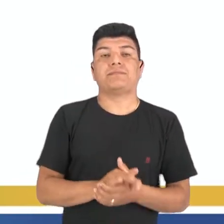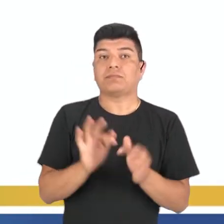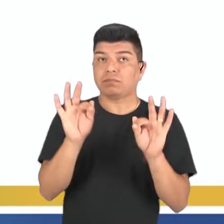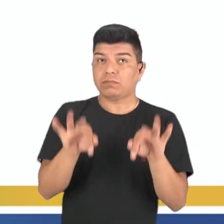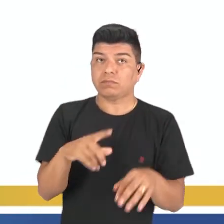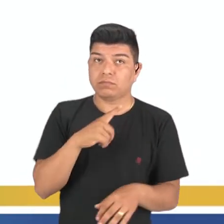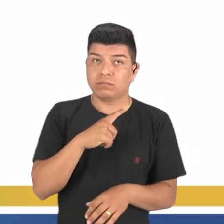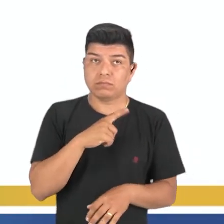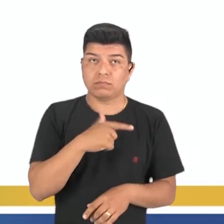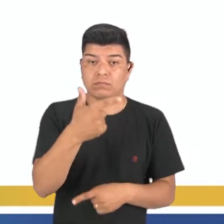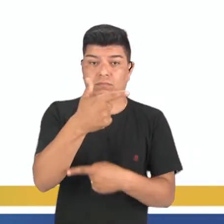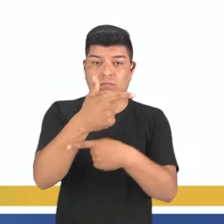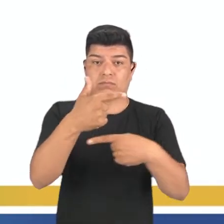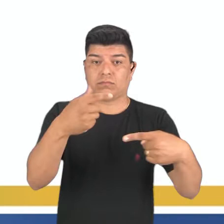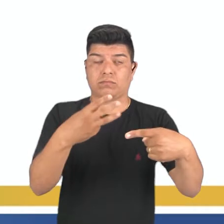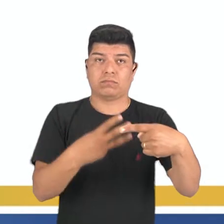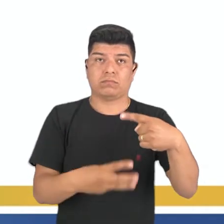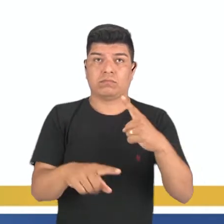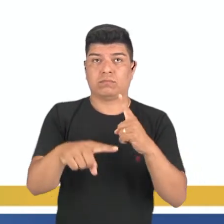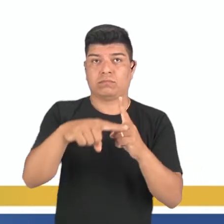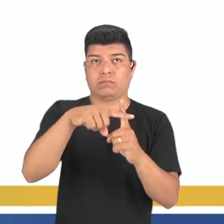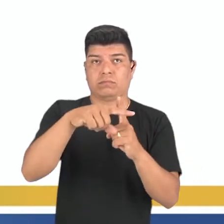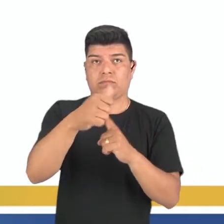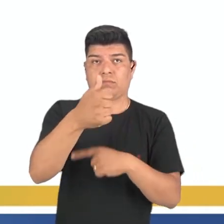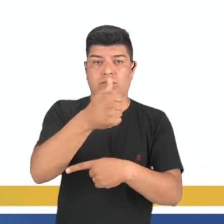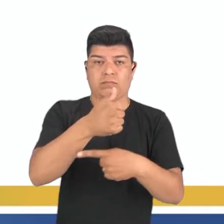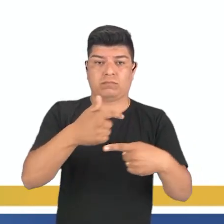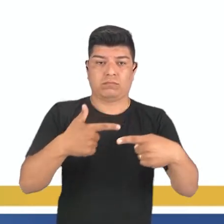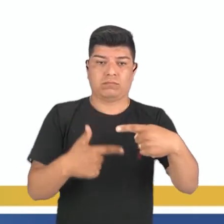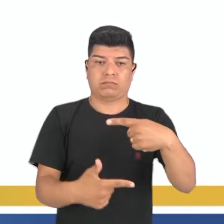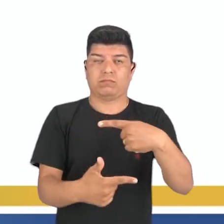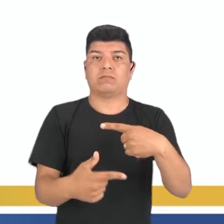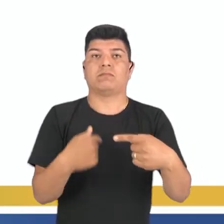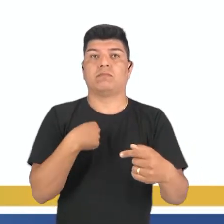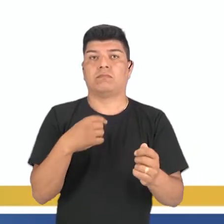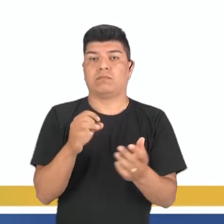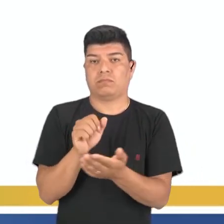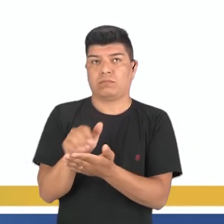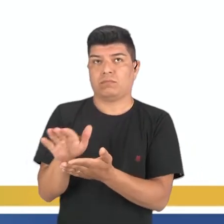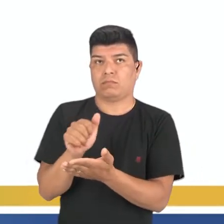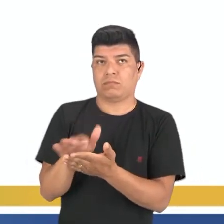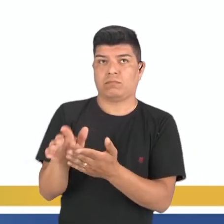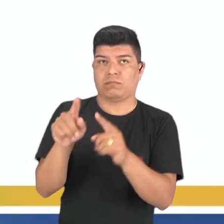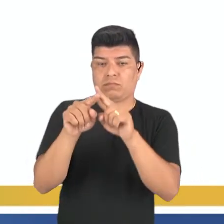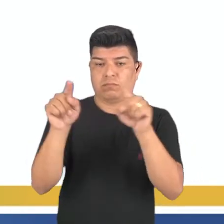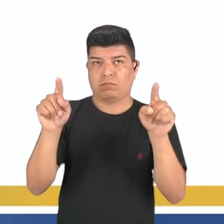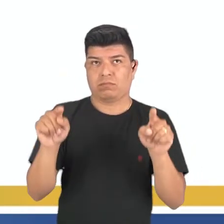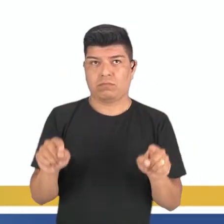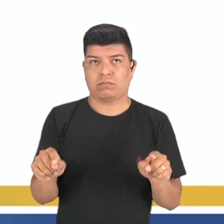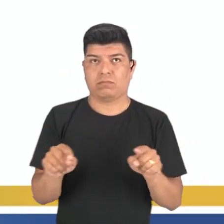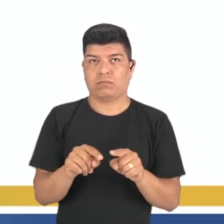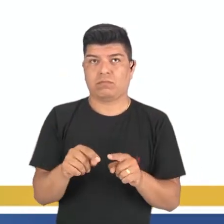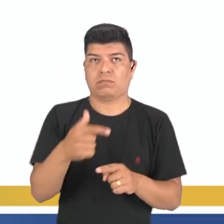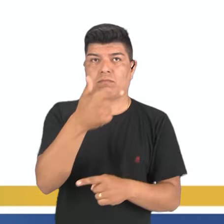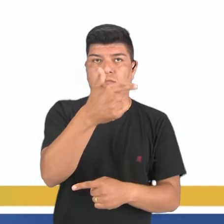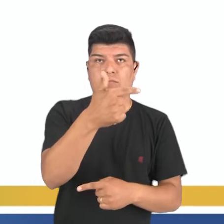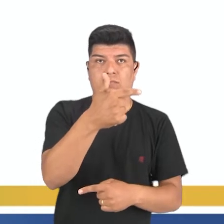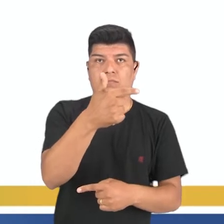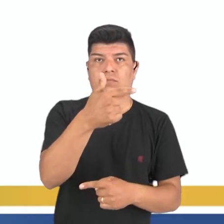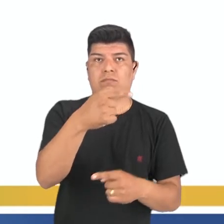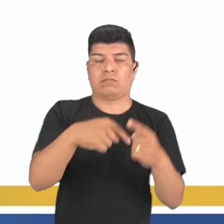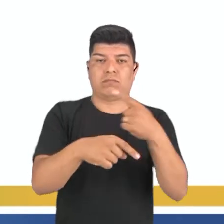último, eu tenho 2/3 mais 1 sobre 2. Aqui eu posso eliminar tranquilamente o cochete e eu fico com a